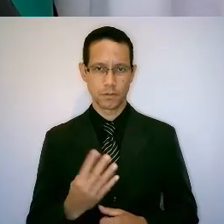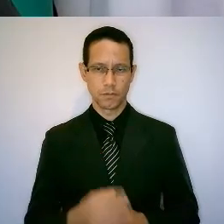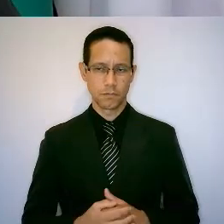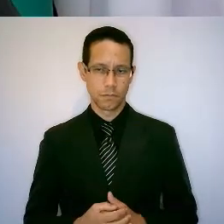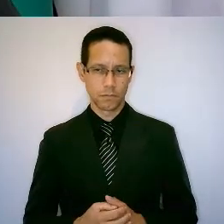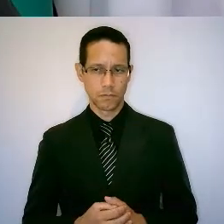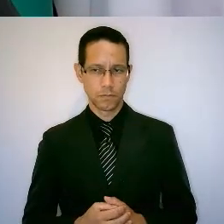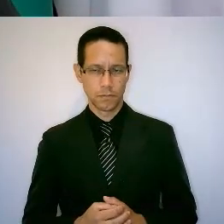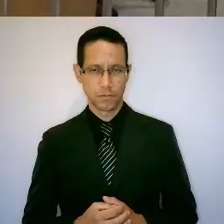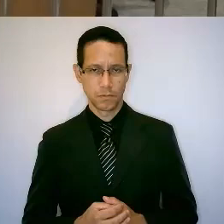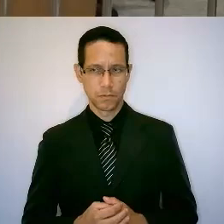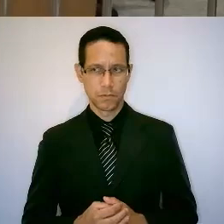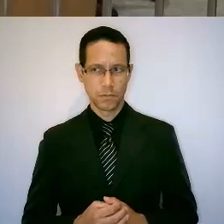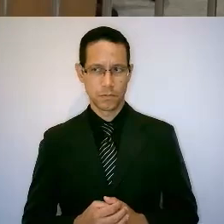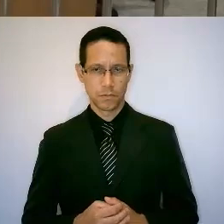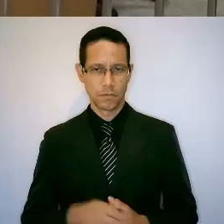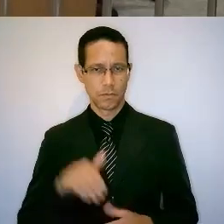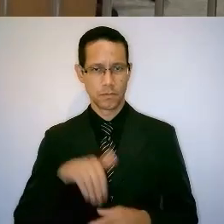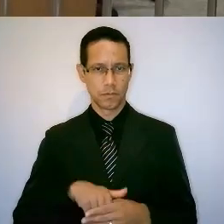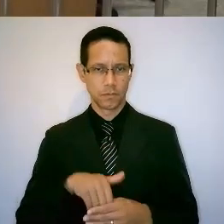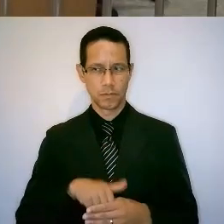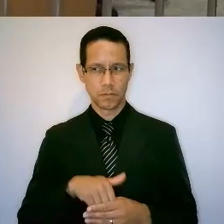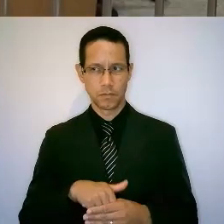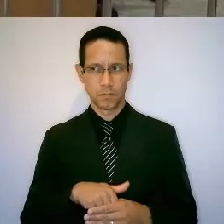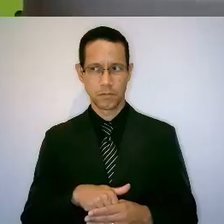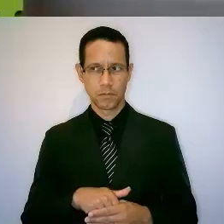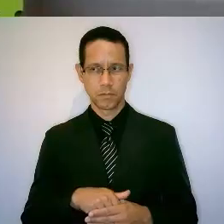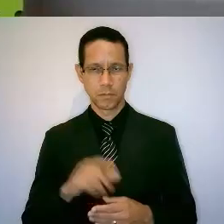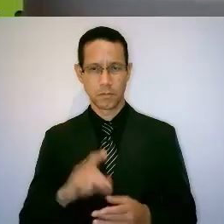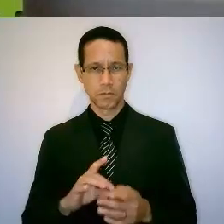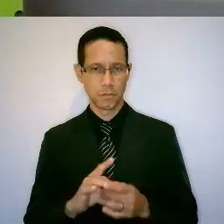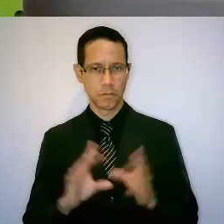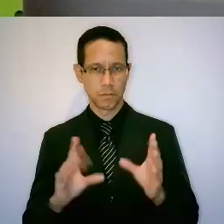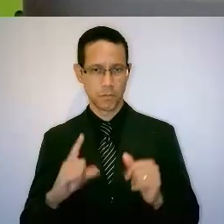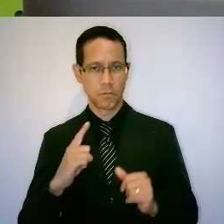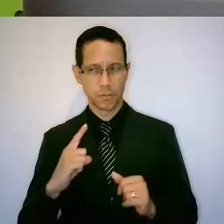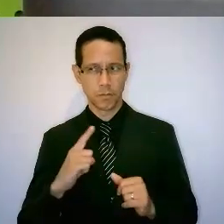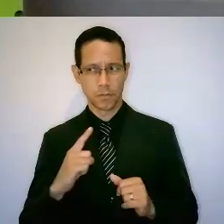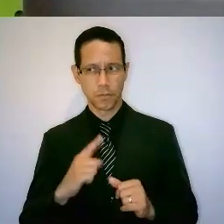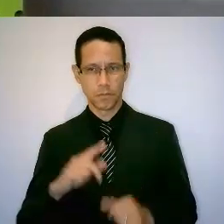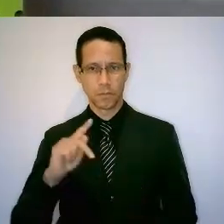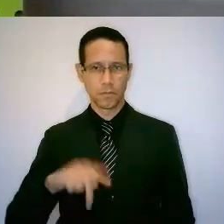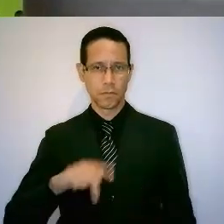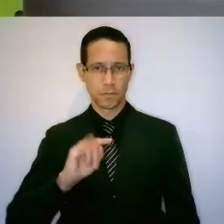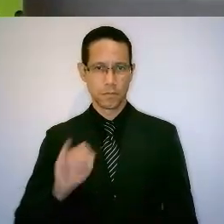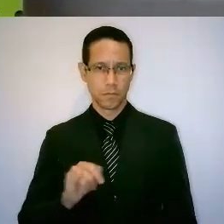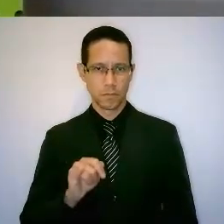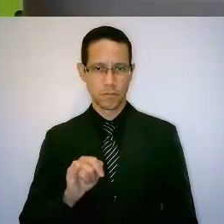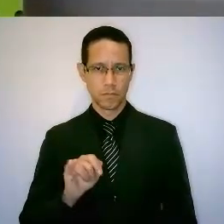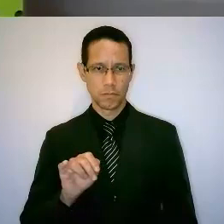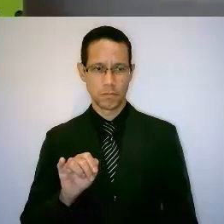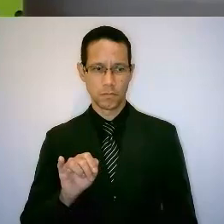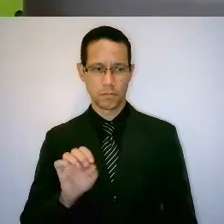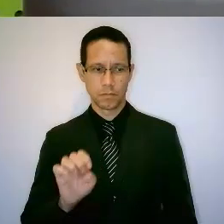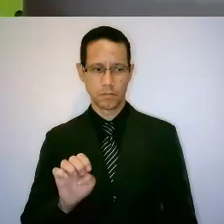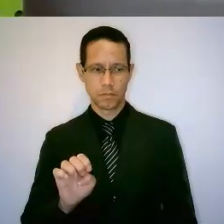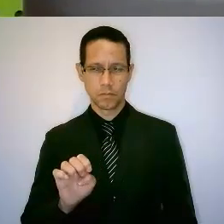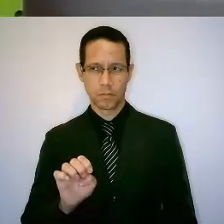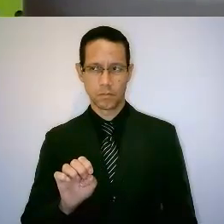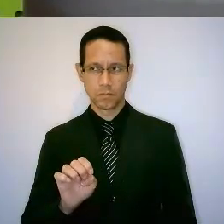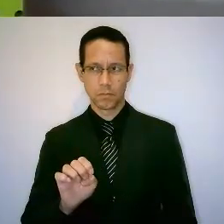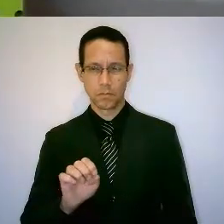esses votos o senhor presidente foram disponibilizados agora o pje infelizmente apresentou em um inconsistência